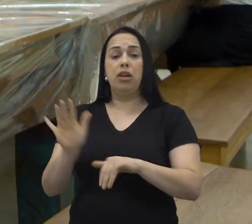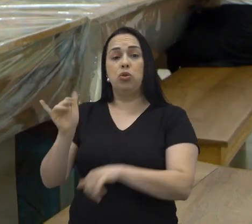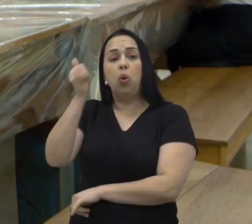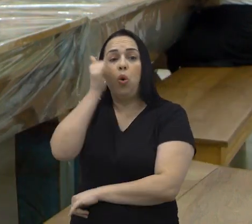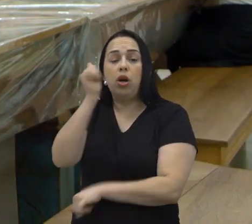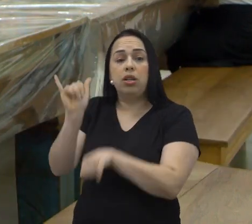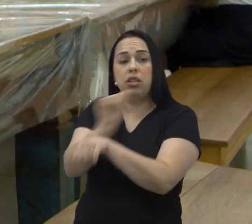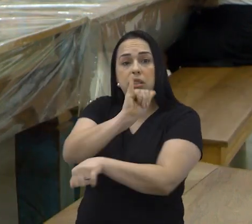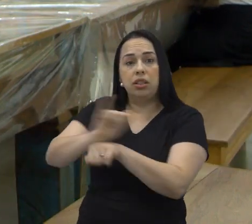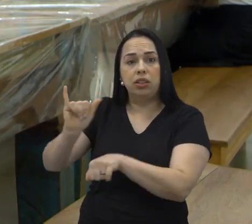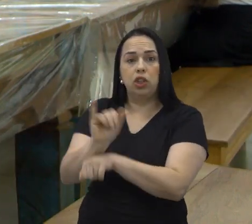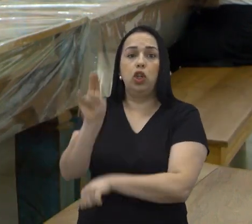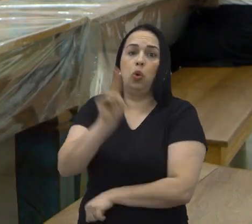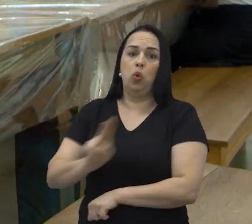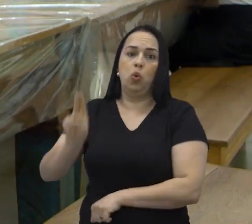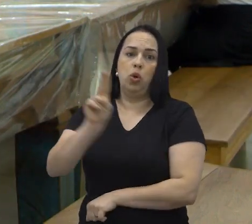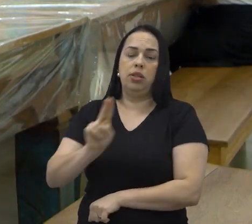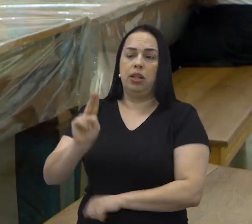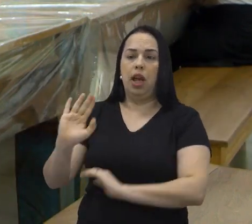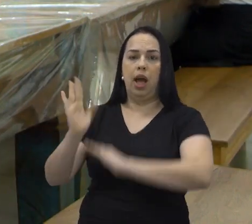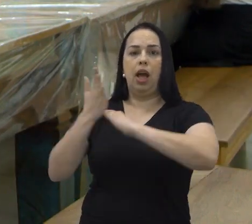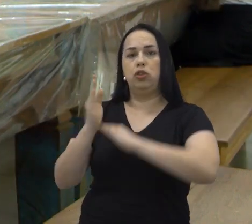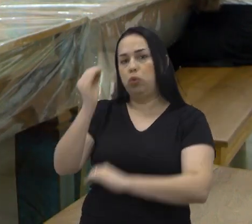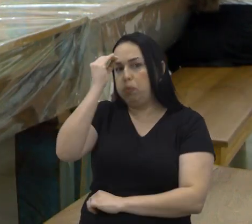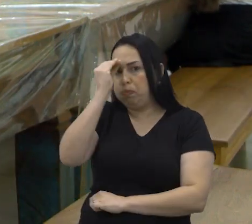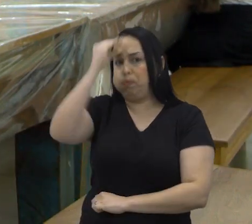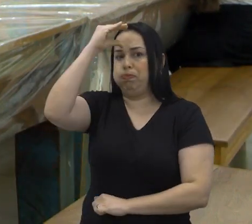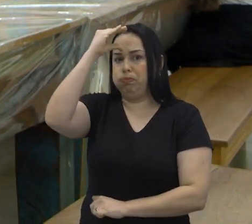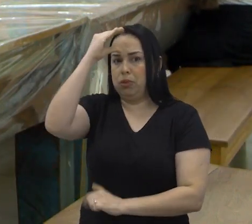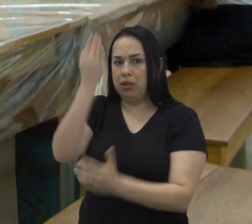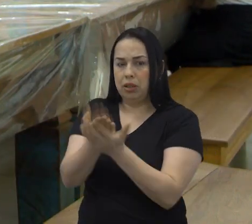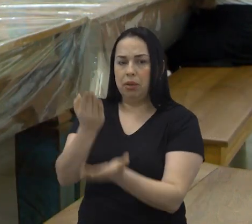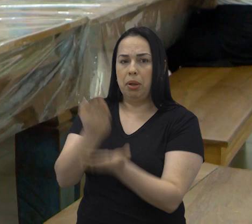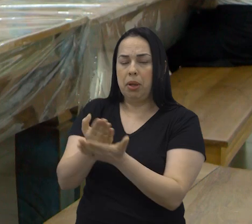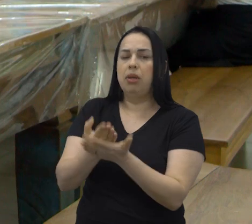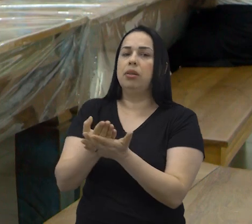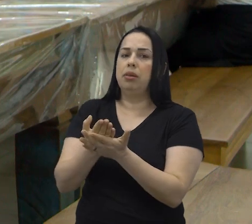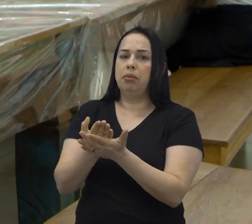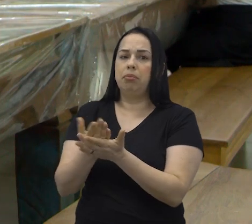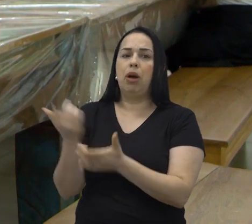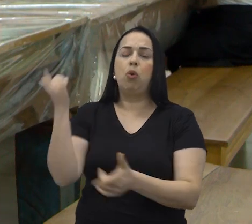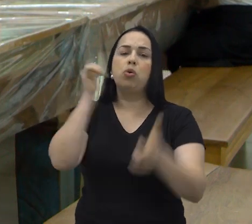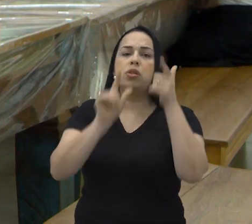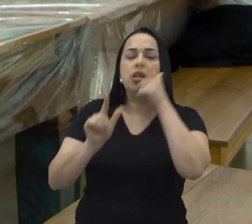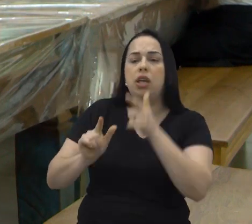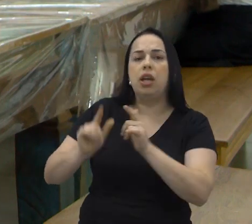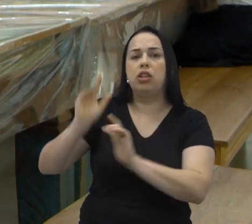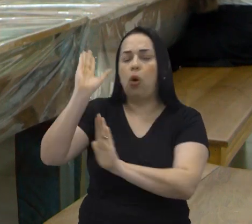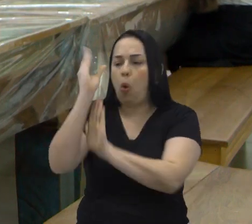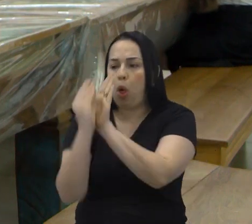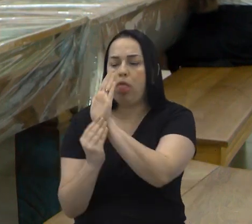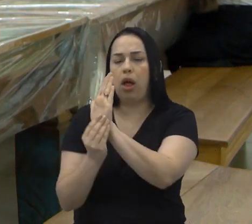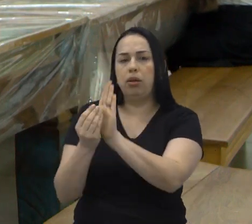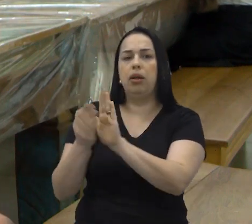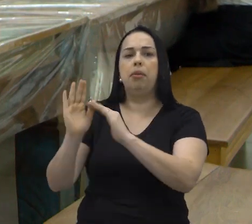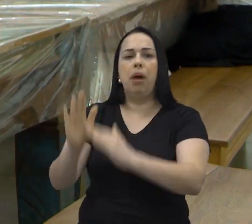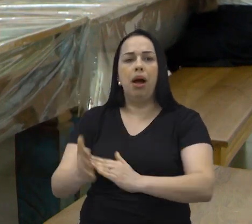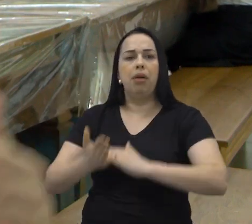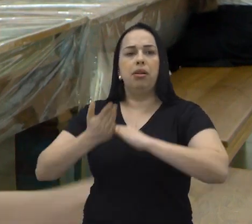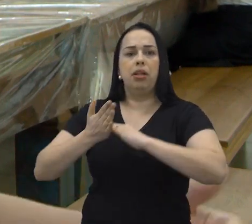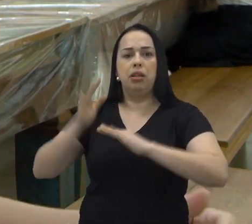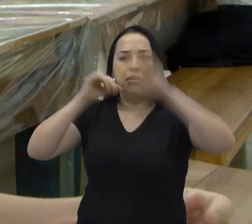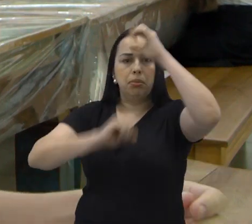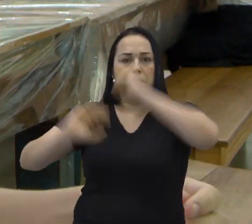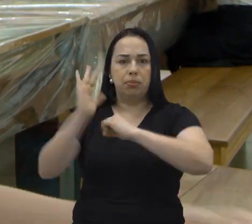celular ele é sobretudo um mecanismo que a gente utiliza no conhecimento nas aulas para expandir com novas fontes e, de fato, contribuir